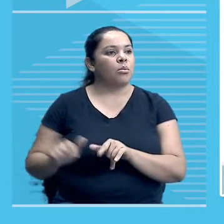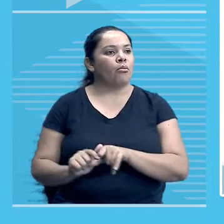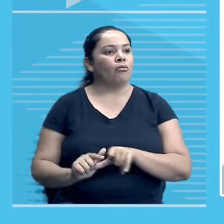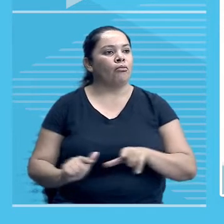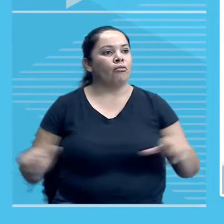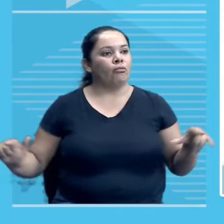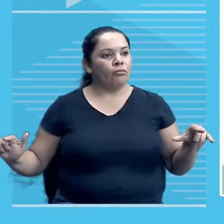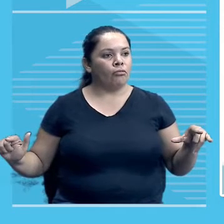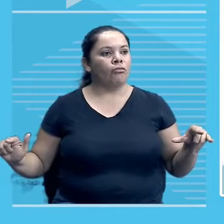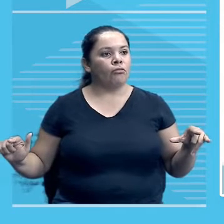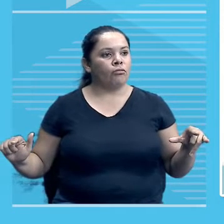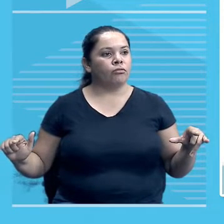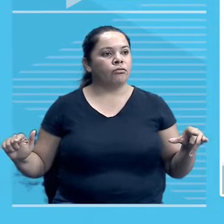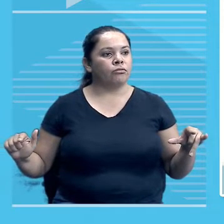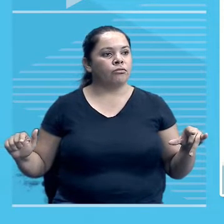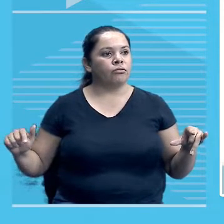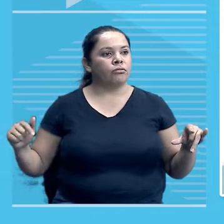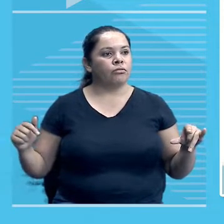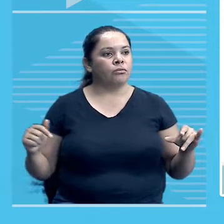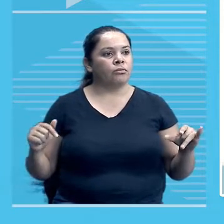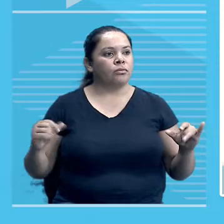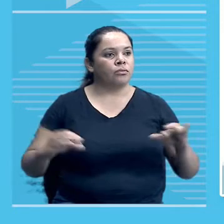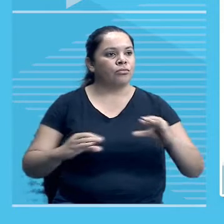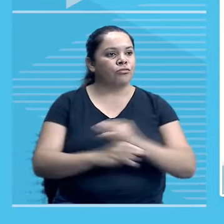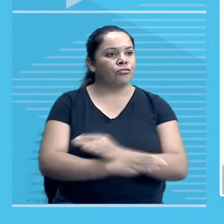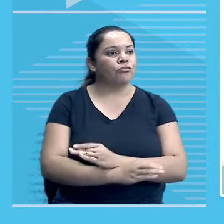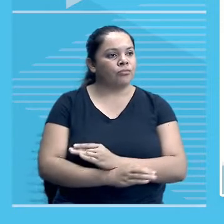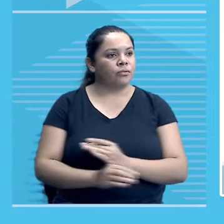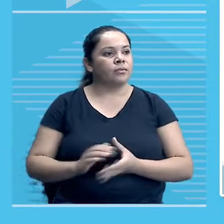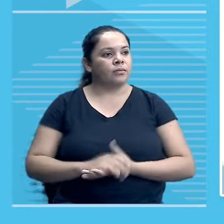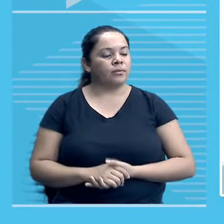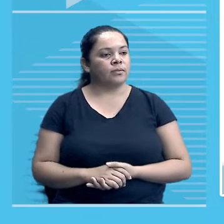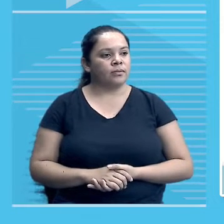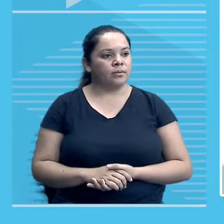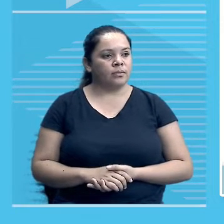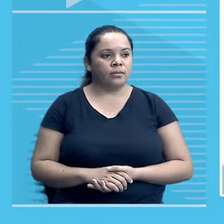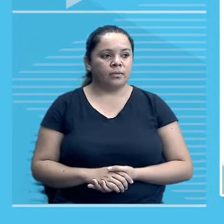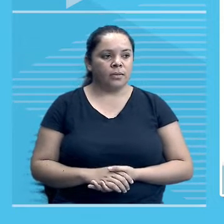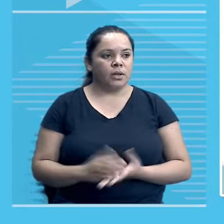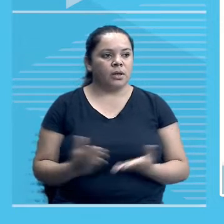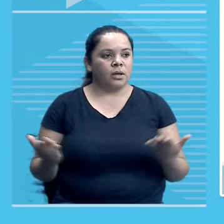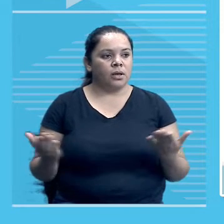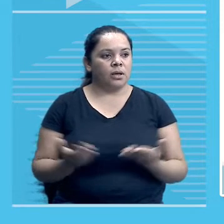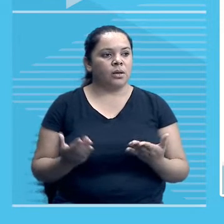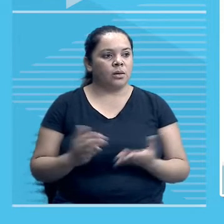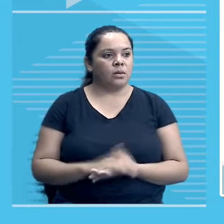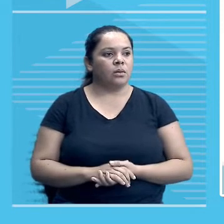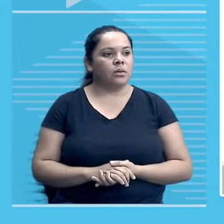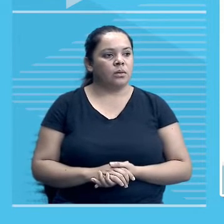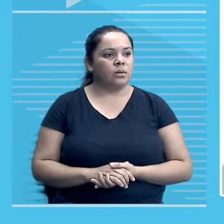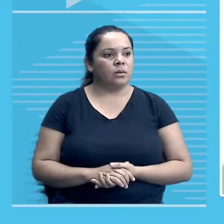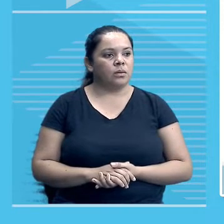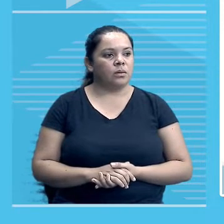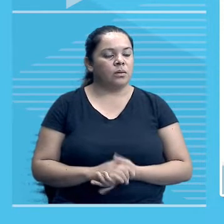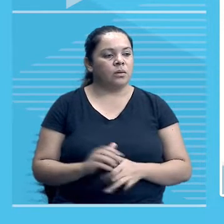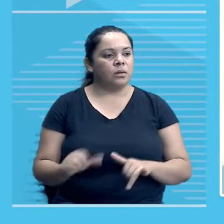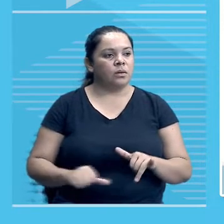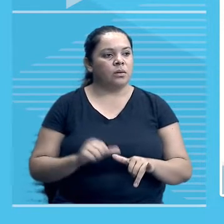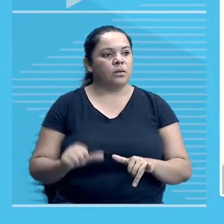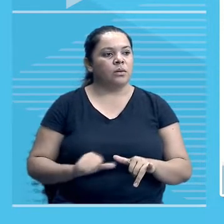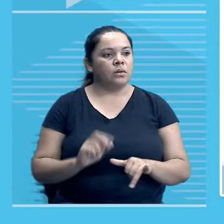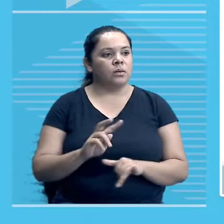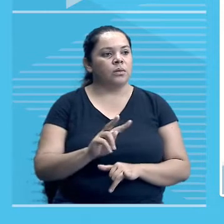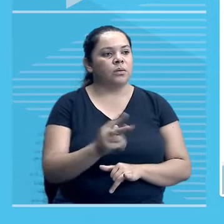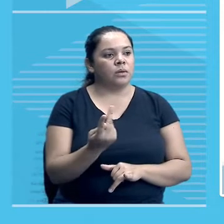parcial. Só que agora, pessoal, tá? Foi neutralizado o hidrogênio do ácido. Eu tenho duas hidroxilas da base